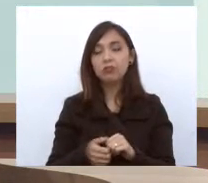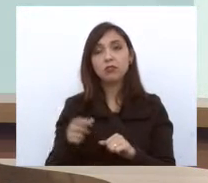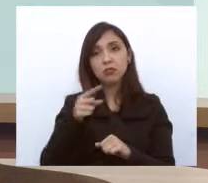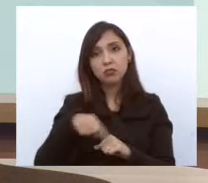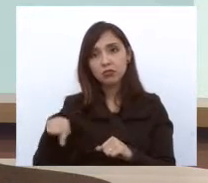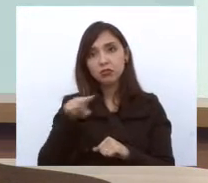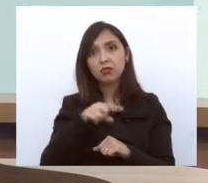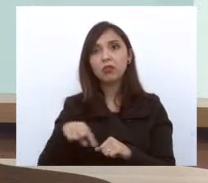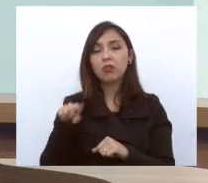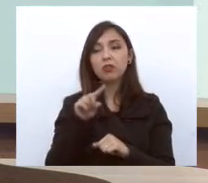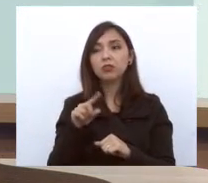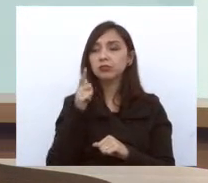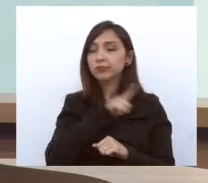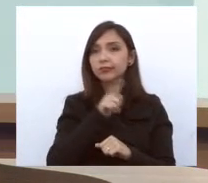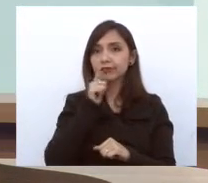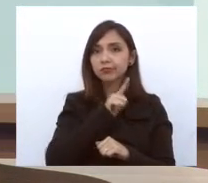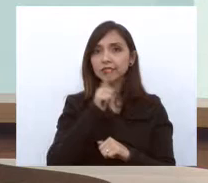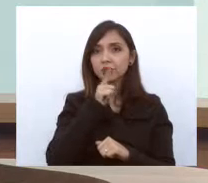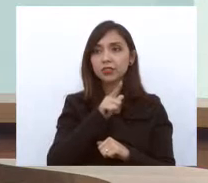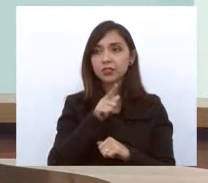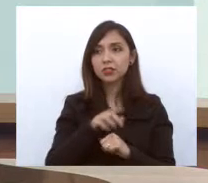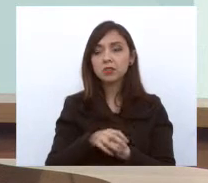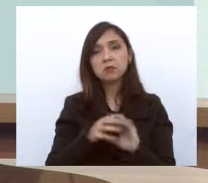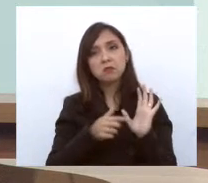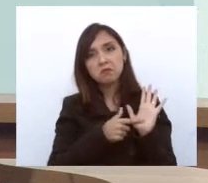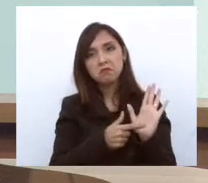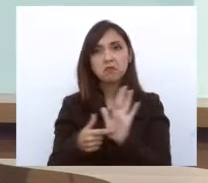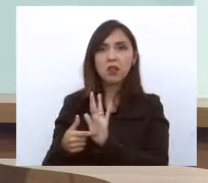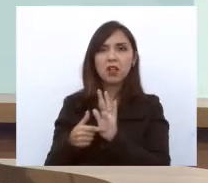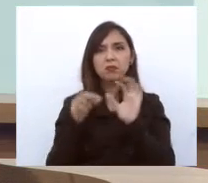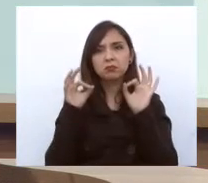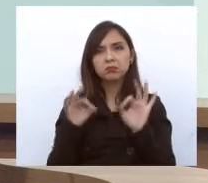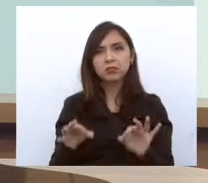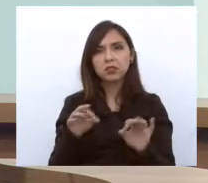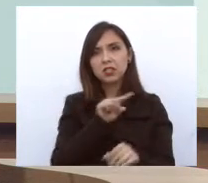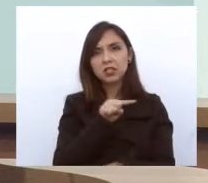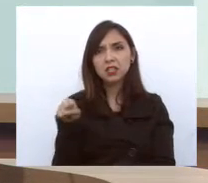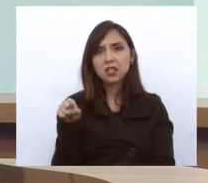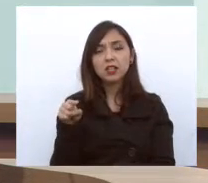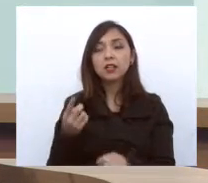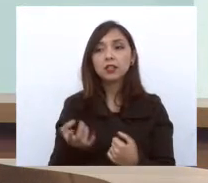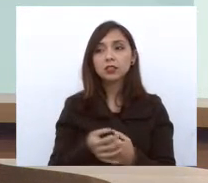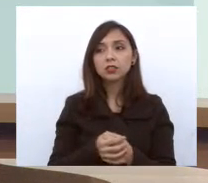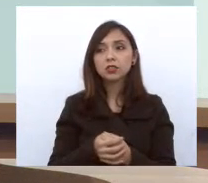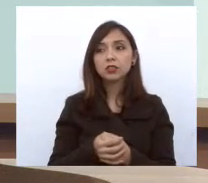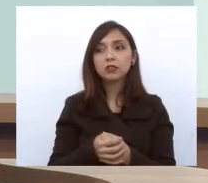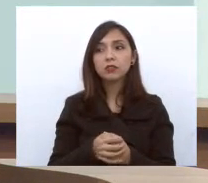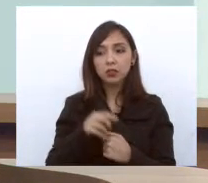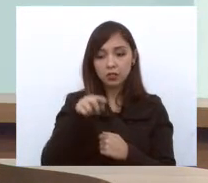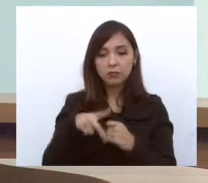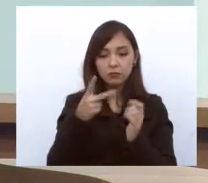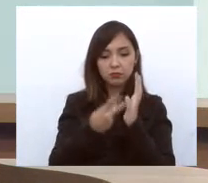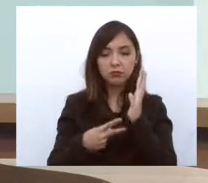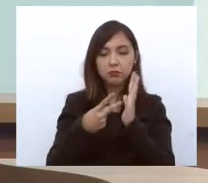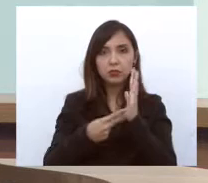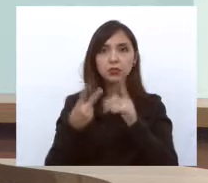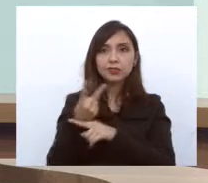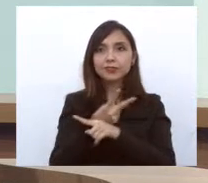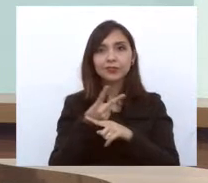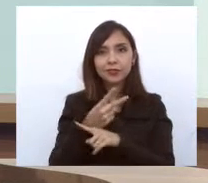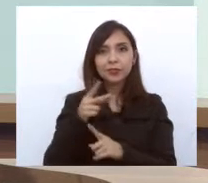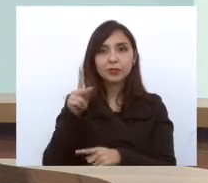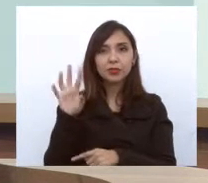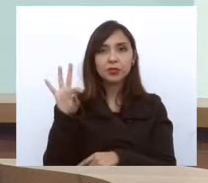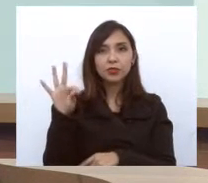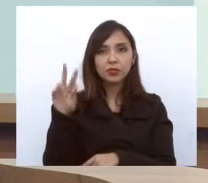demos um parecer, vamos falar assim, negativo para esse novo projeto dos procuradores. E